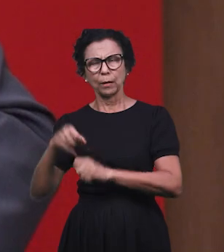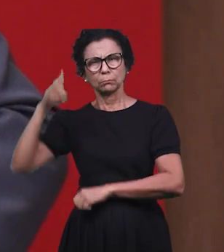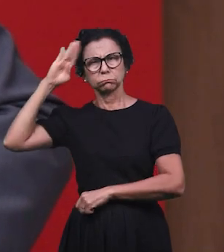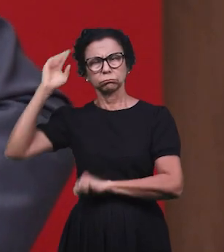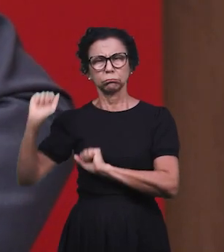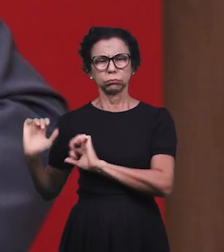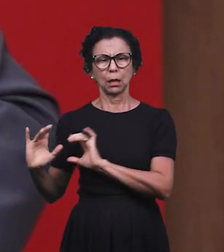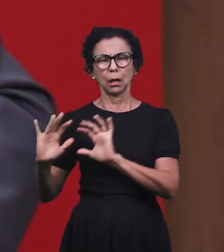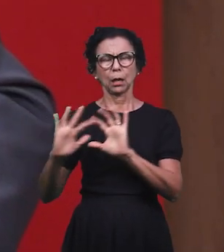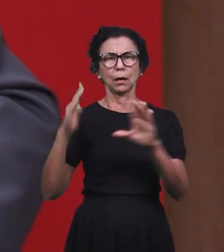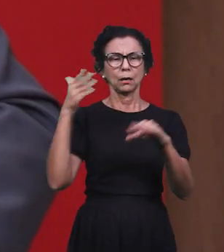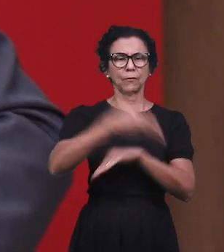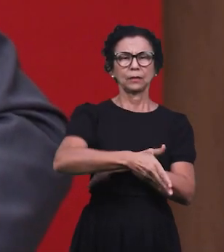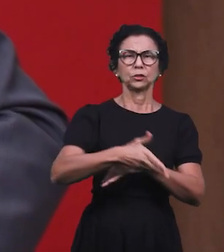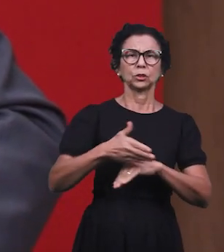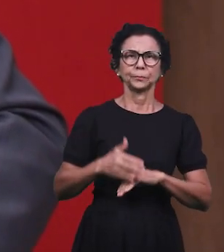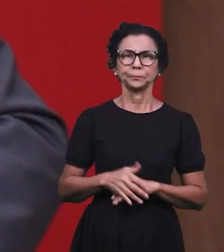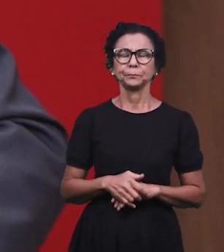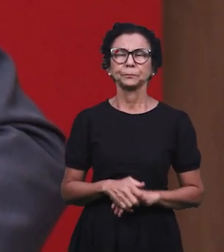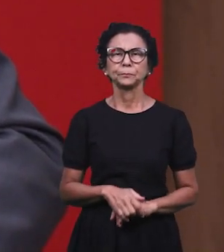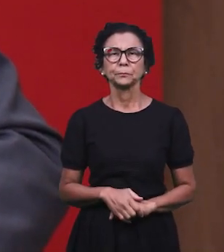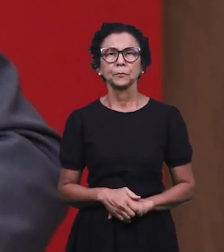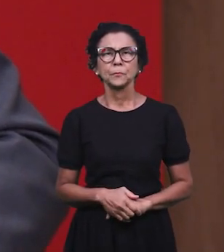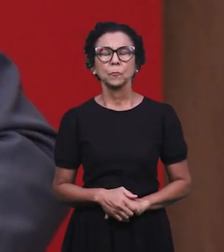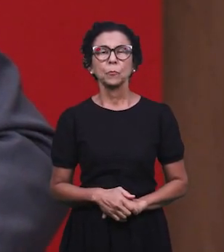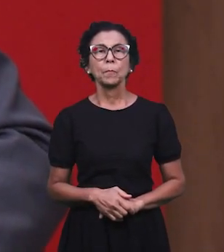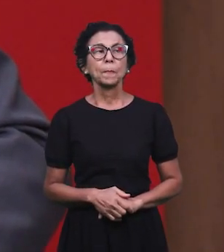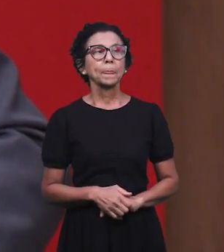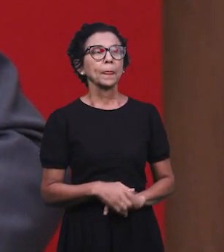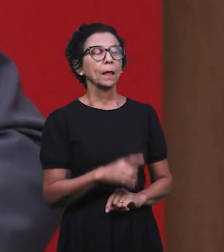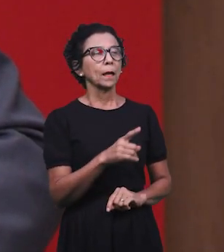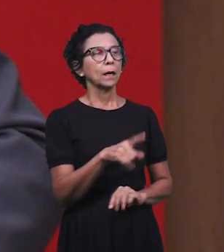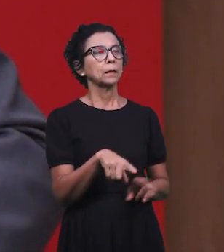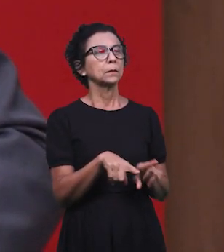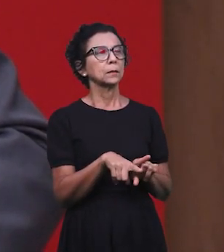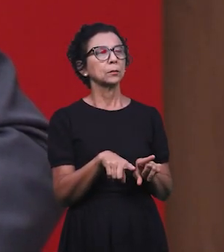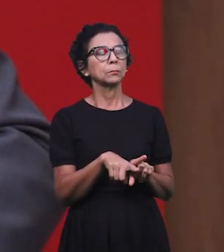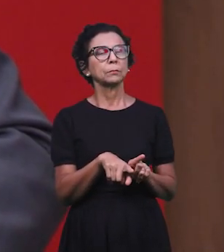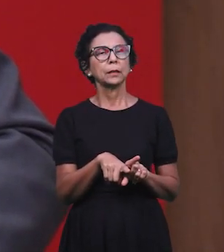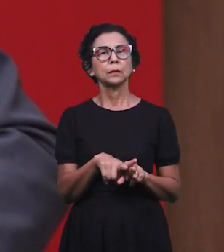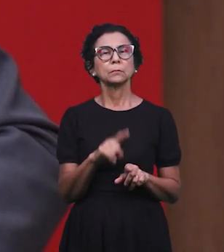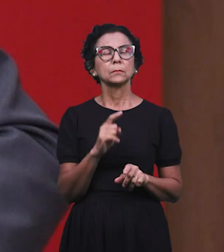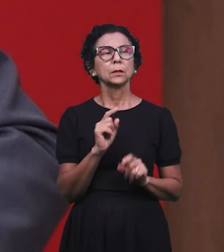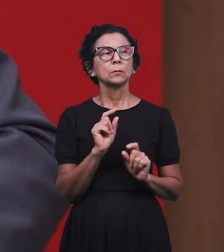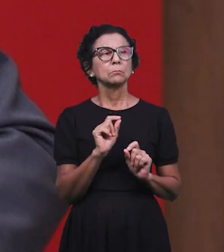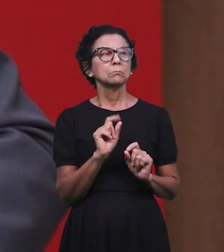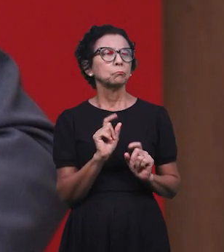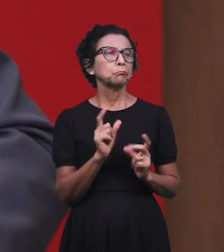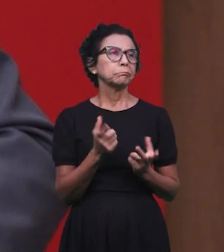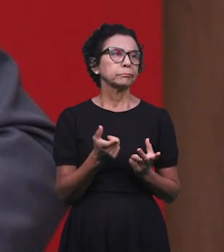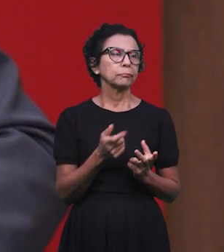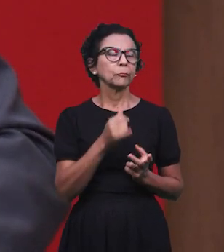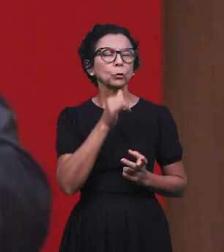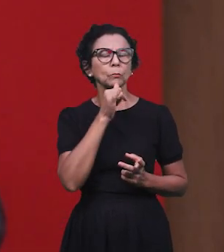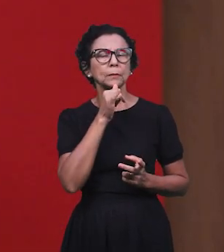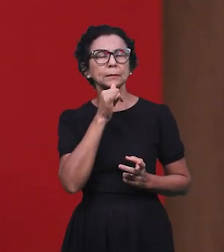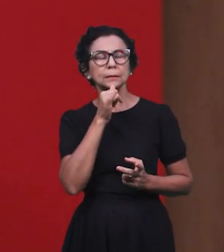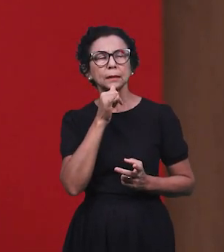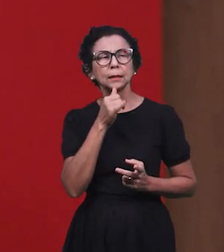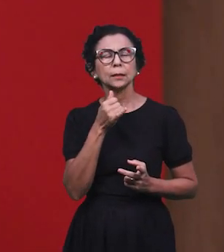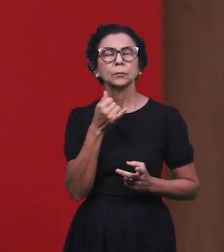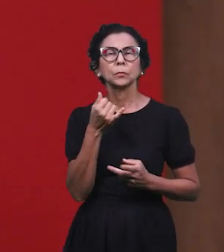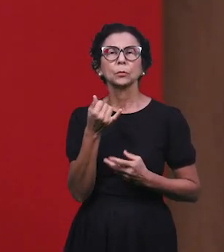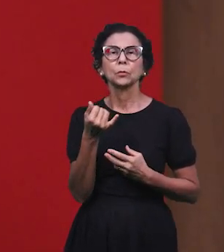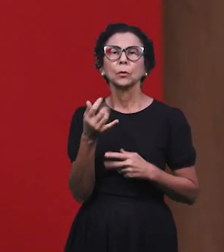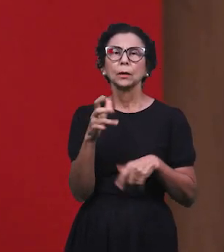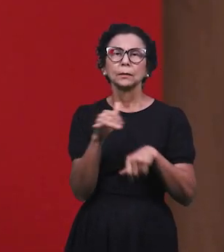algum outro aspecto assim que seja semelhante na forma